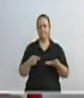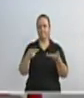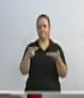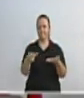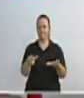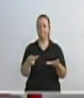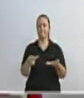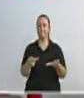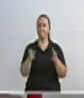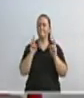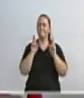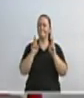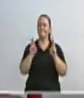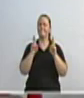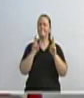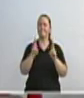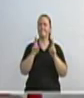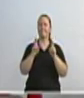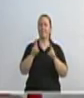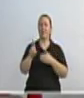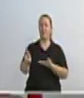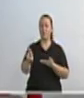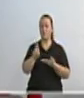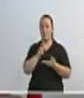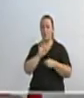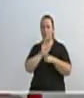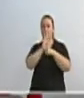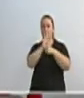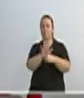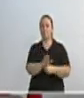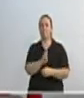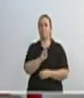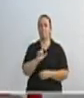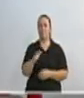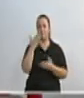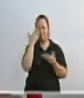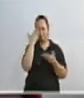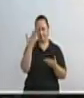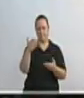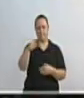que daqui saiam realmente resultados que possam ajudar a cidade de Blumenau. Obrigado mais uma vez.